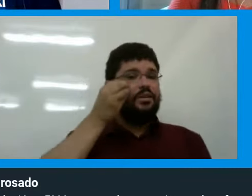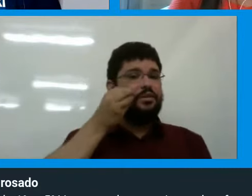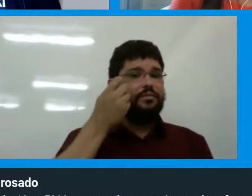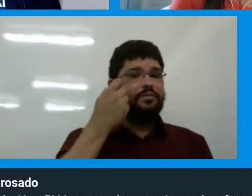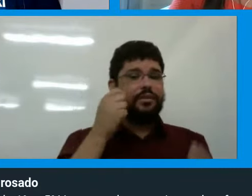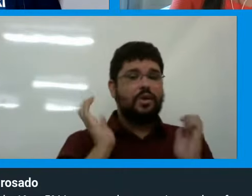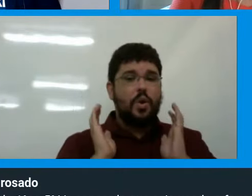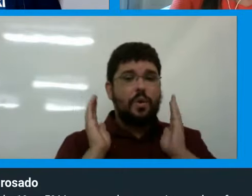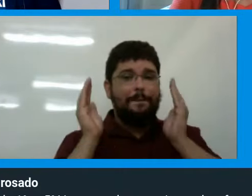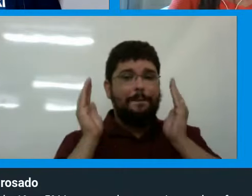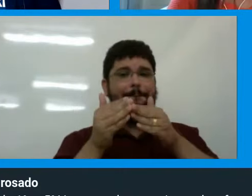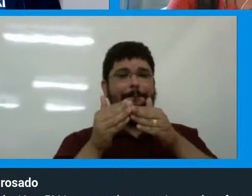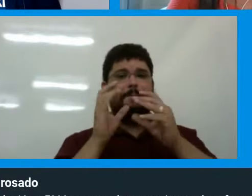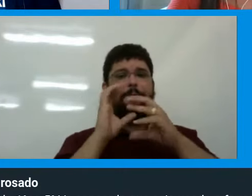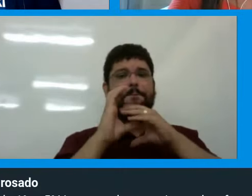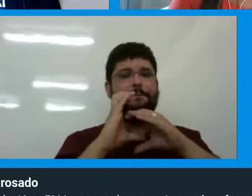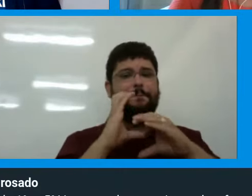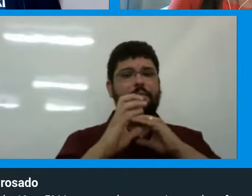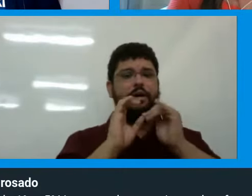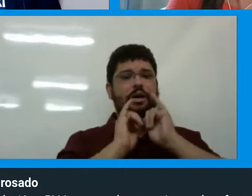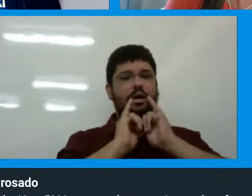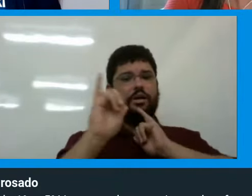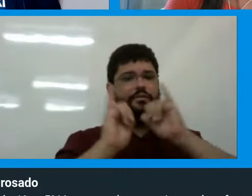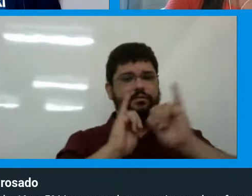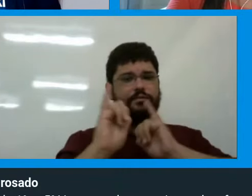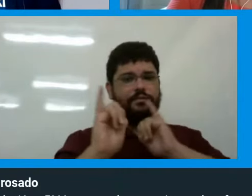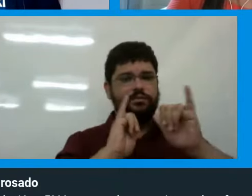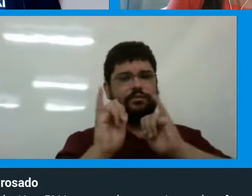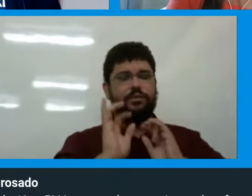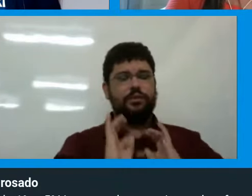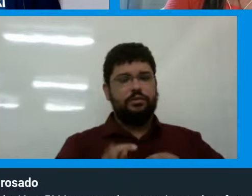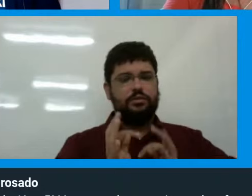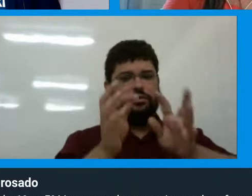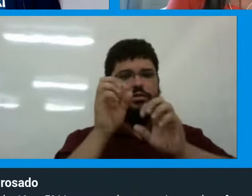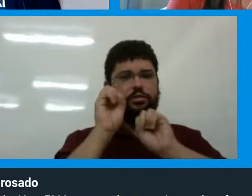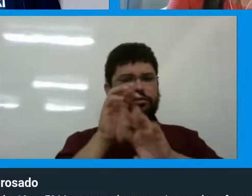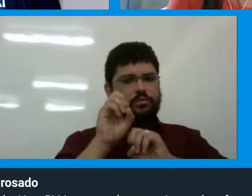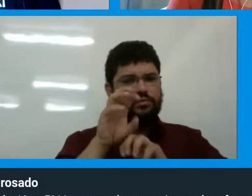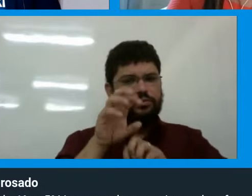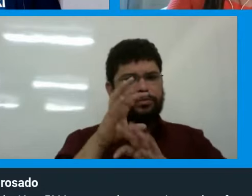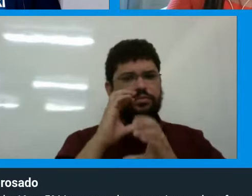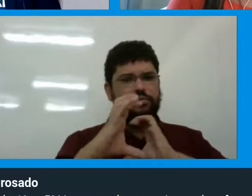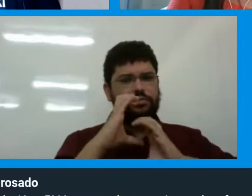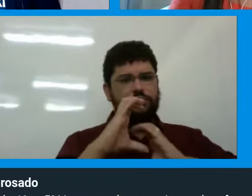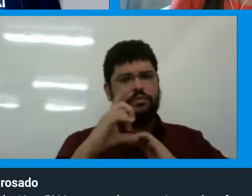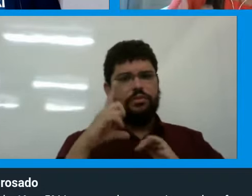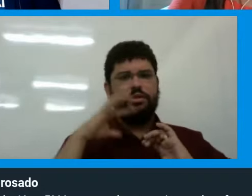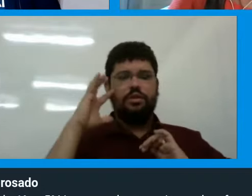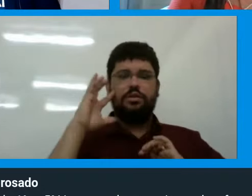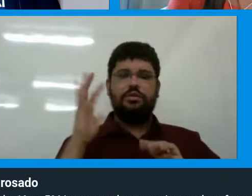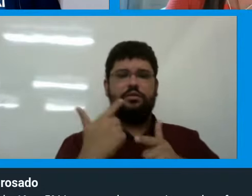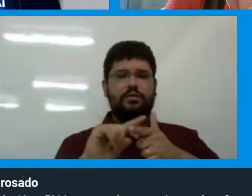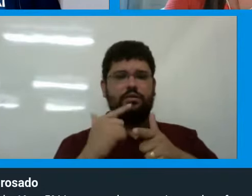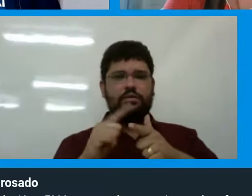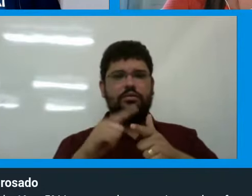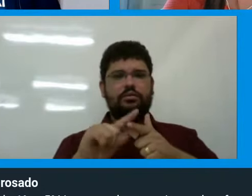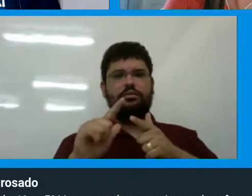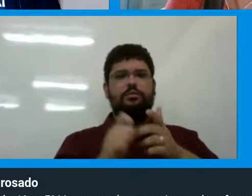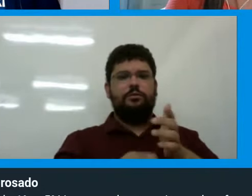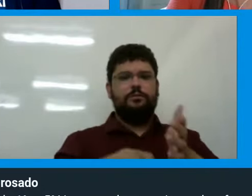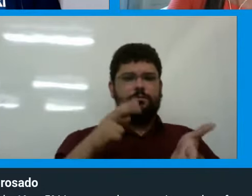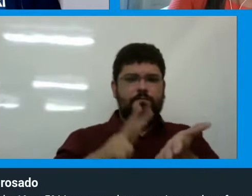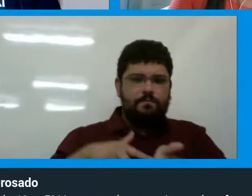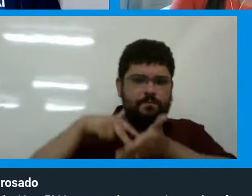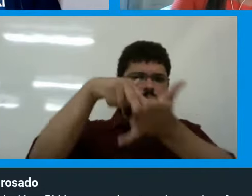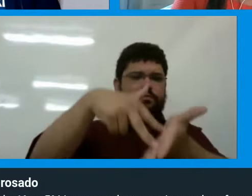objetivo, né, de comunicar, de acessar informação, de produzir conhecimentos, de resolver problemas, de exercer o